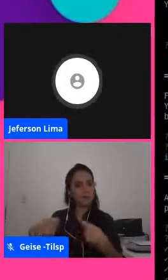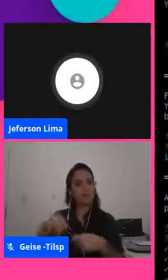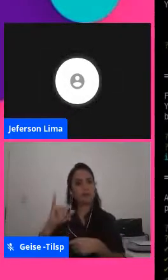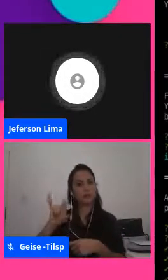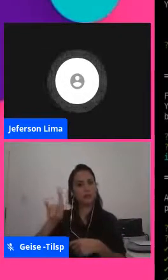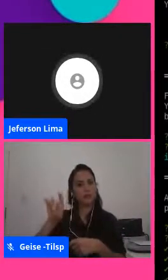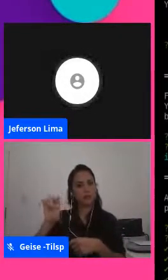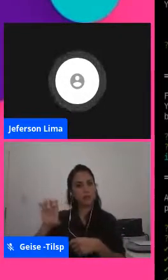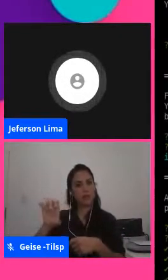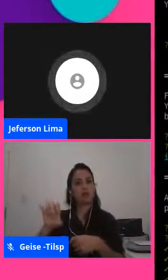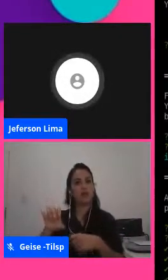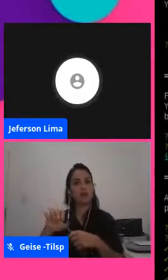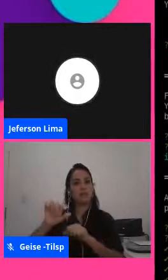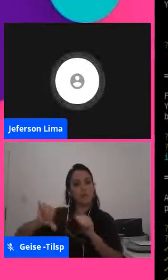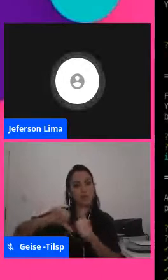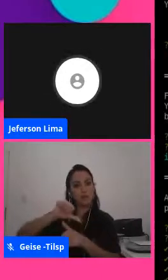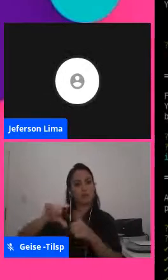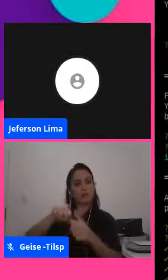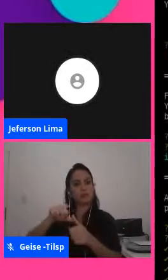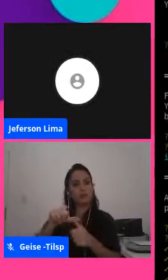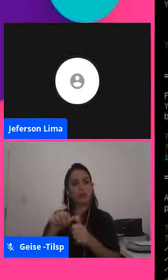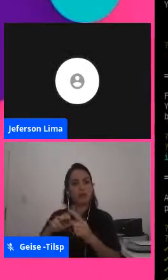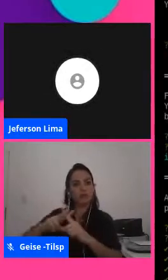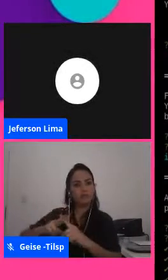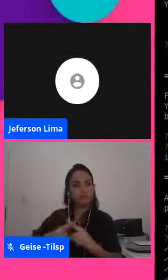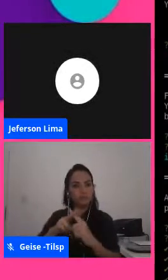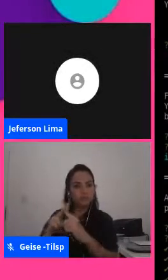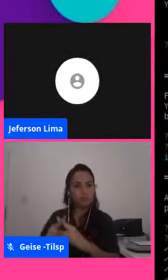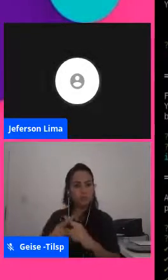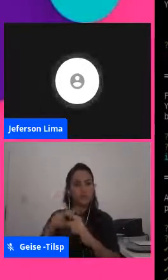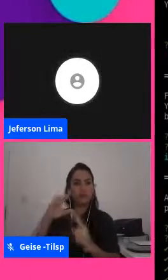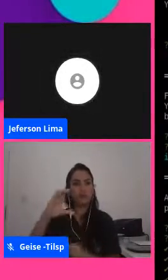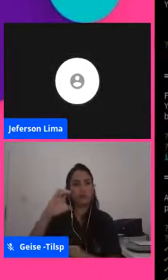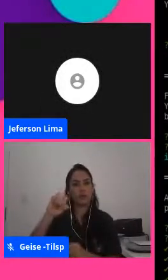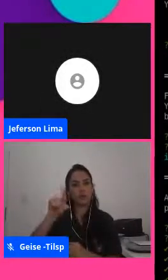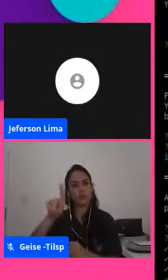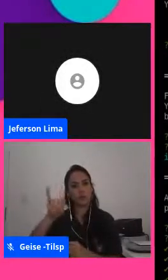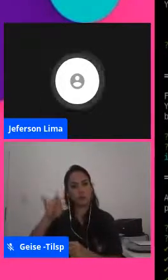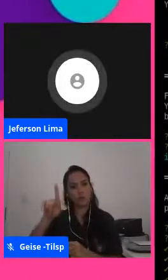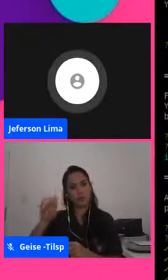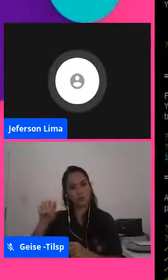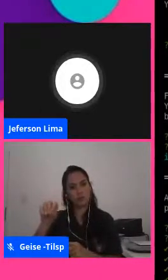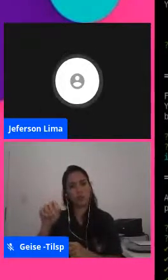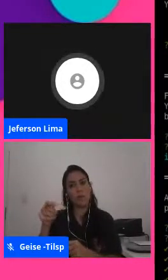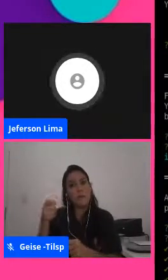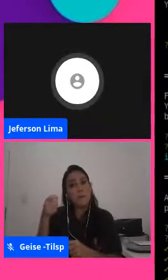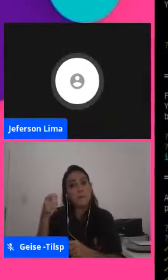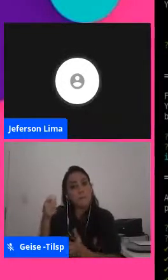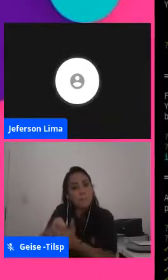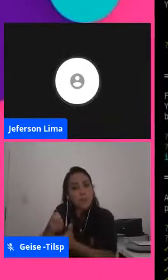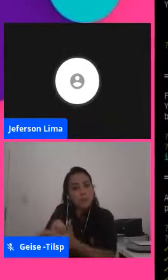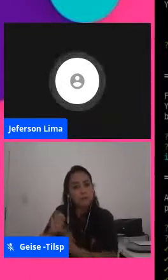esse código, né? Ou melhor, nem precisa, mas vamos utilizar. De IDE, eu recomendo o seguinte para